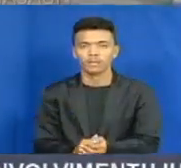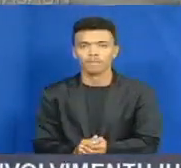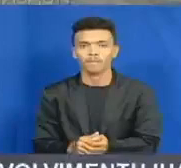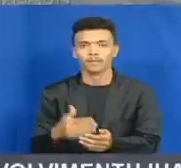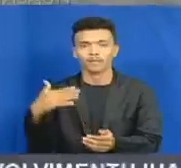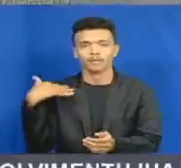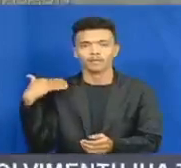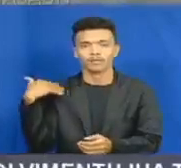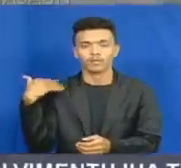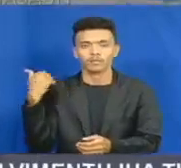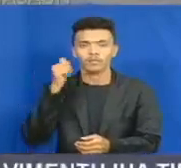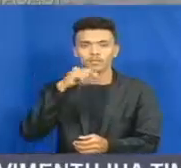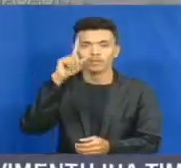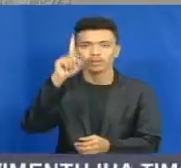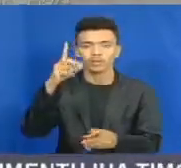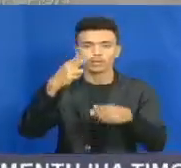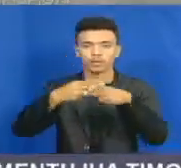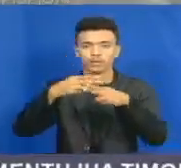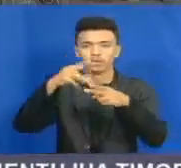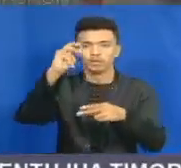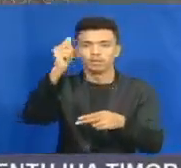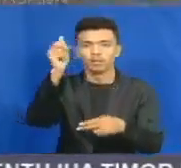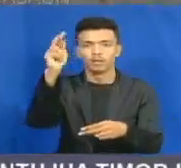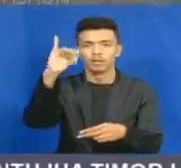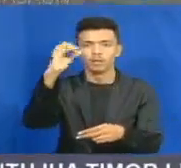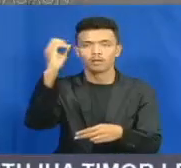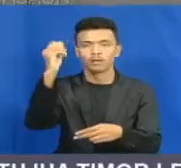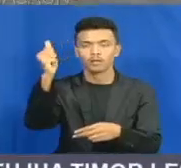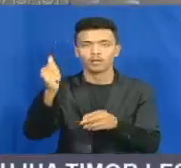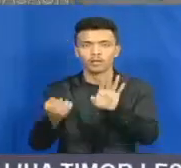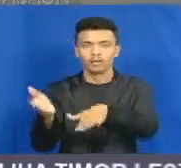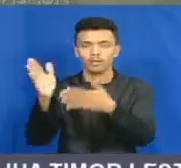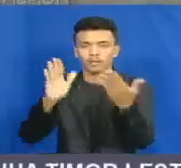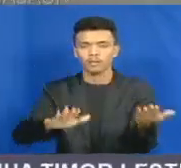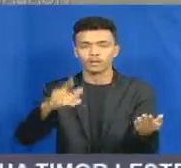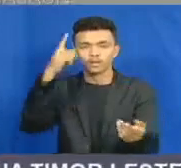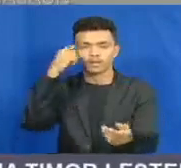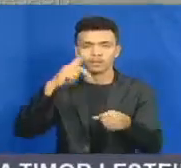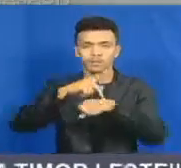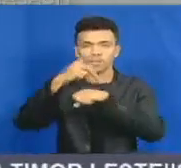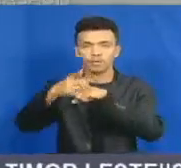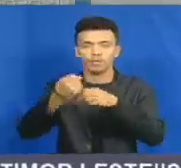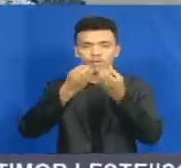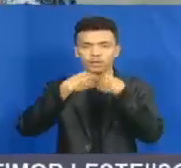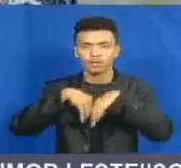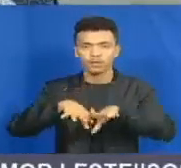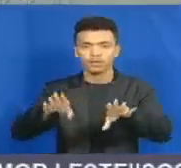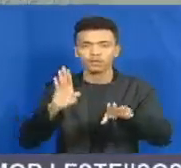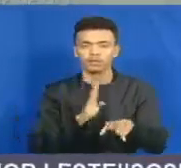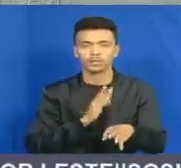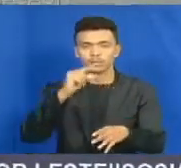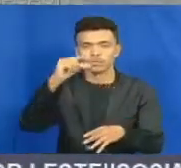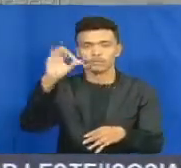Jovem feto ida Honarang Maria Buiabo dos Santos tem que lá convida tamba mot iha tasi batu gade.